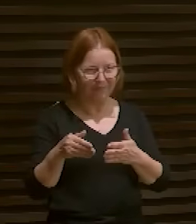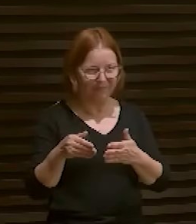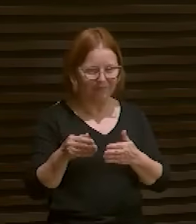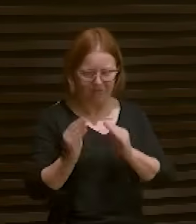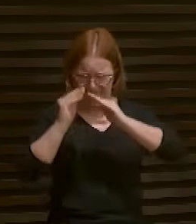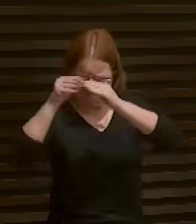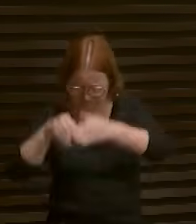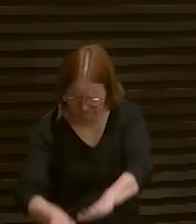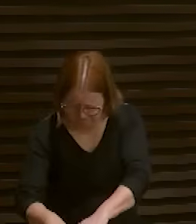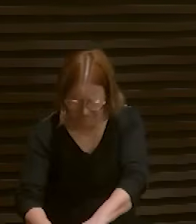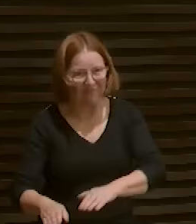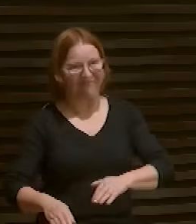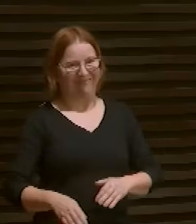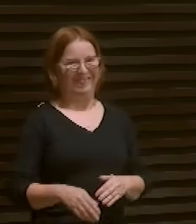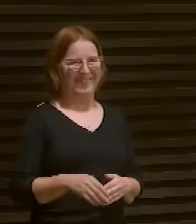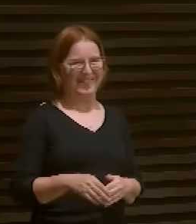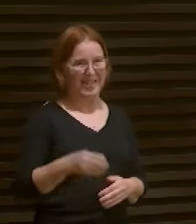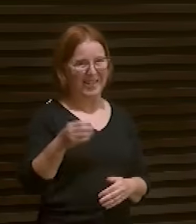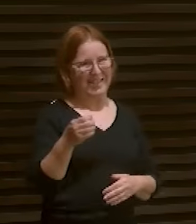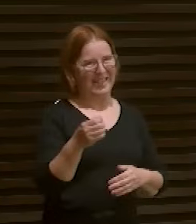nome é